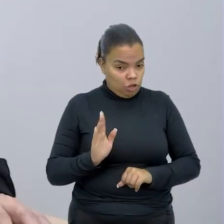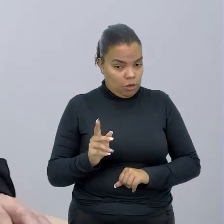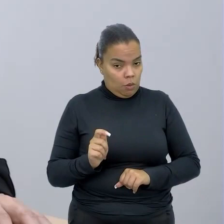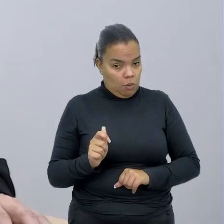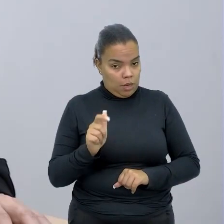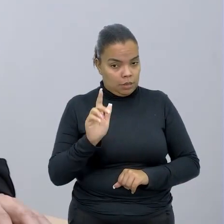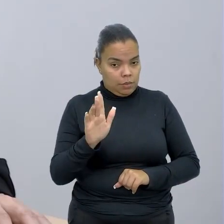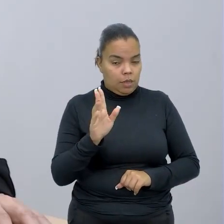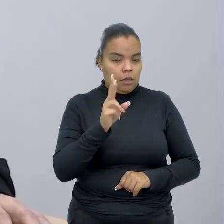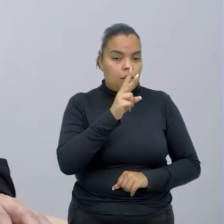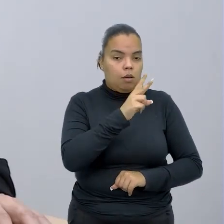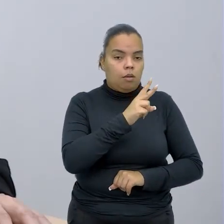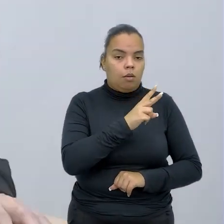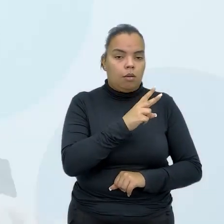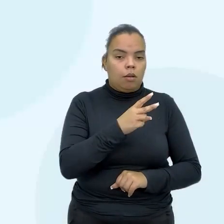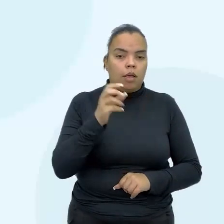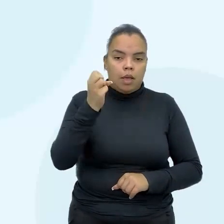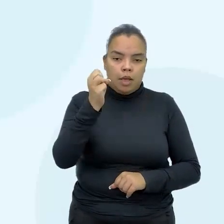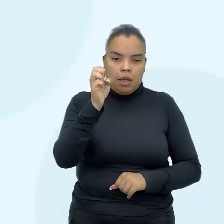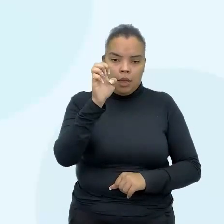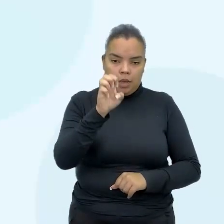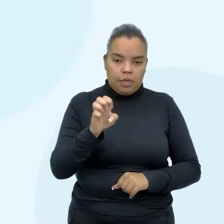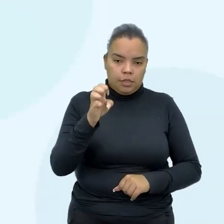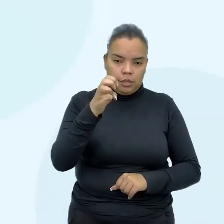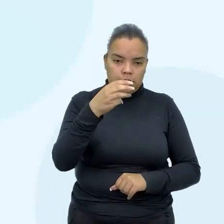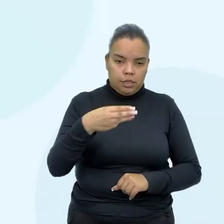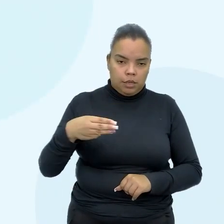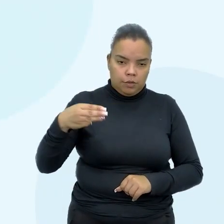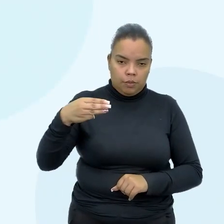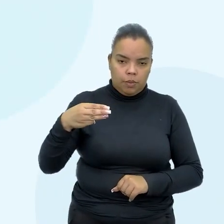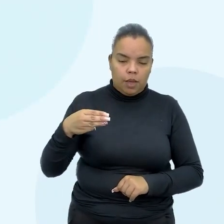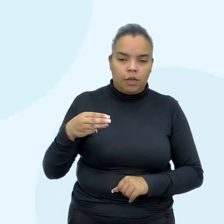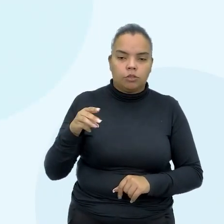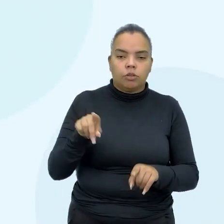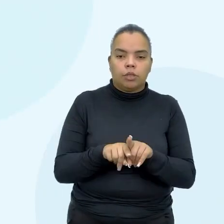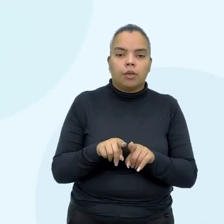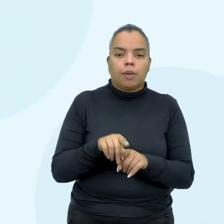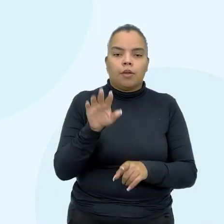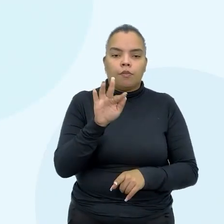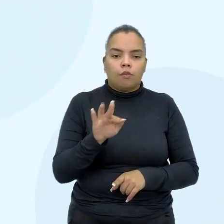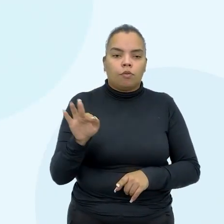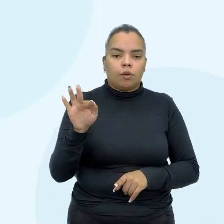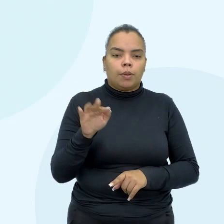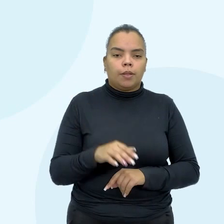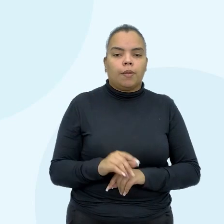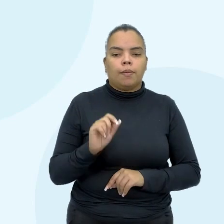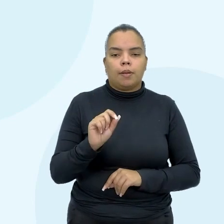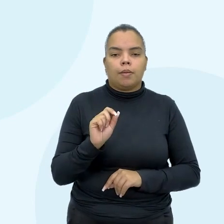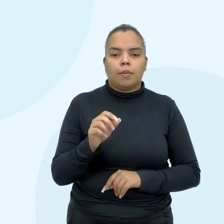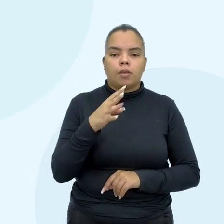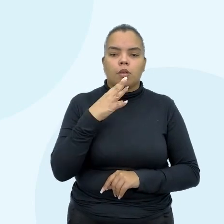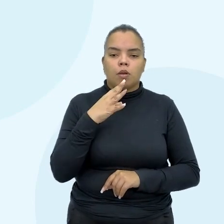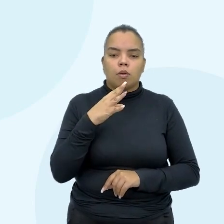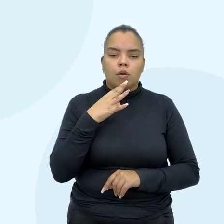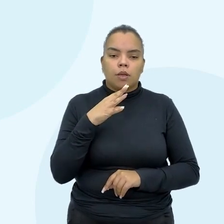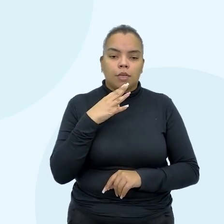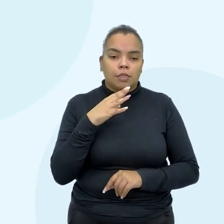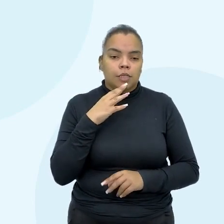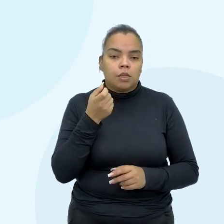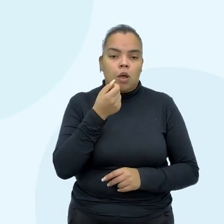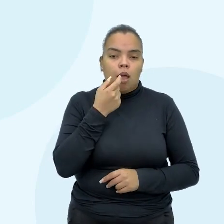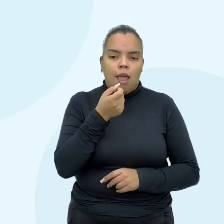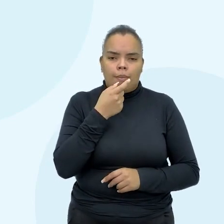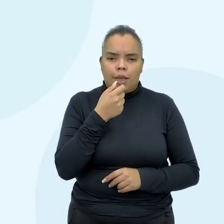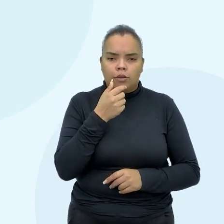ensino fundamental e médio, a meia-vida, a radioatividade e medicamentos, vamos utilizar um exemplo de um remédio muito conhecido, a amoxicilina, que é